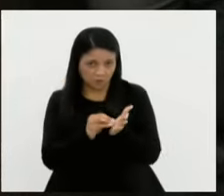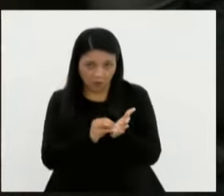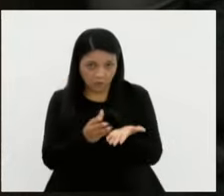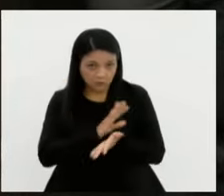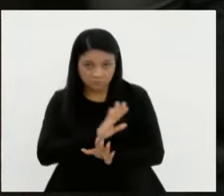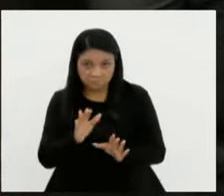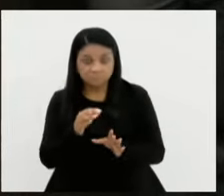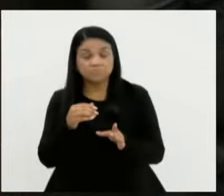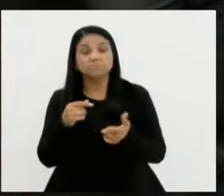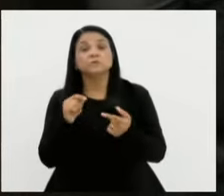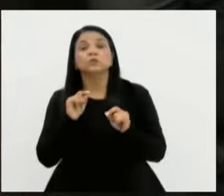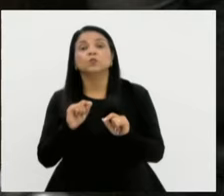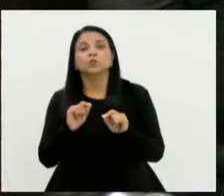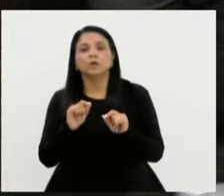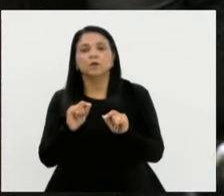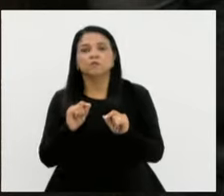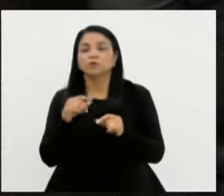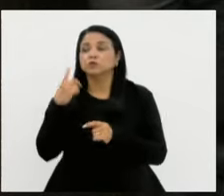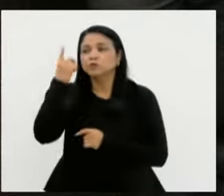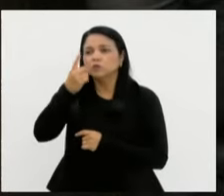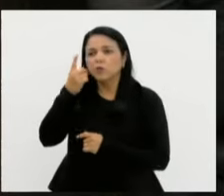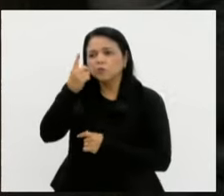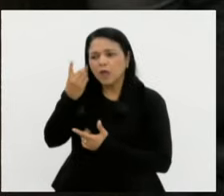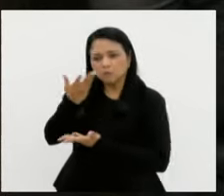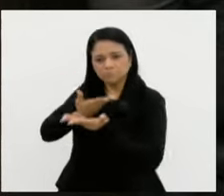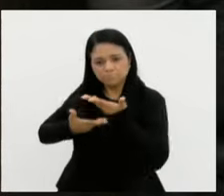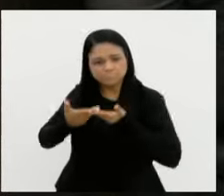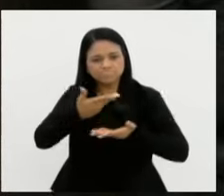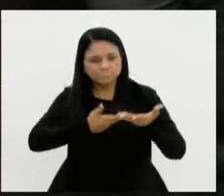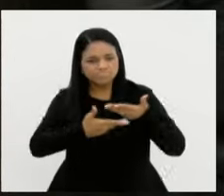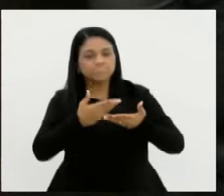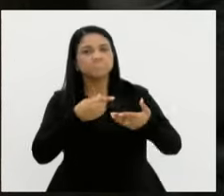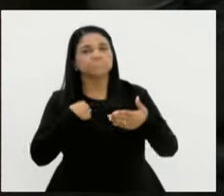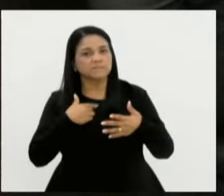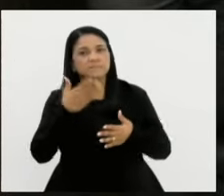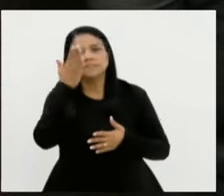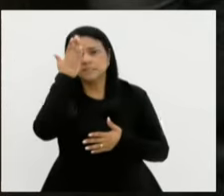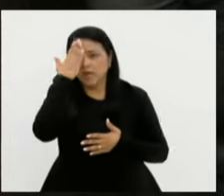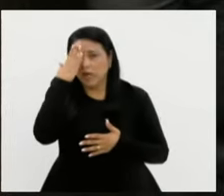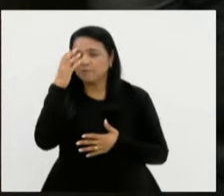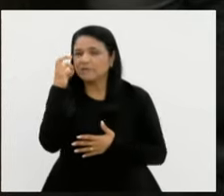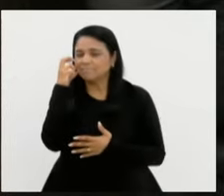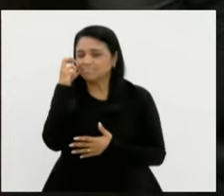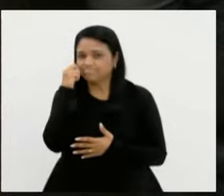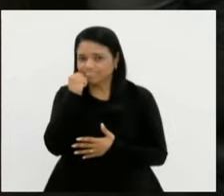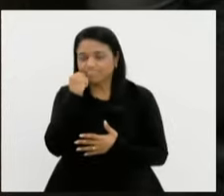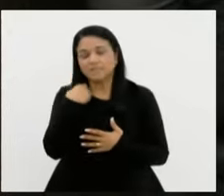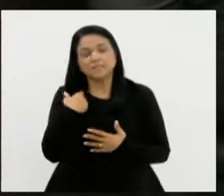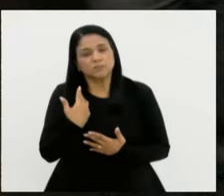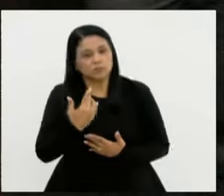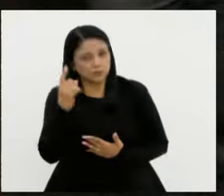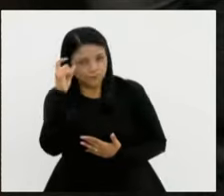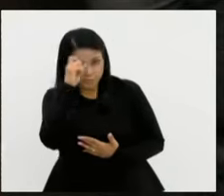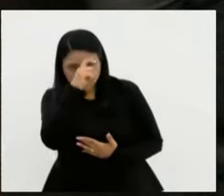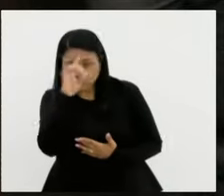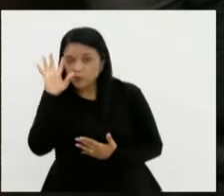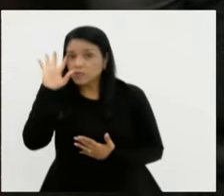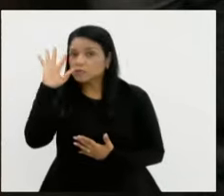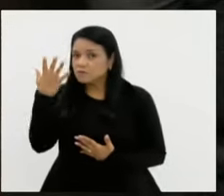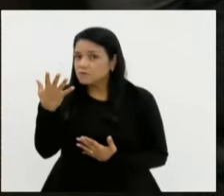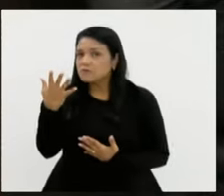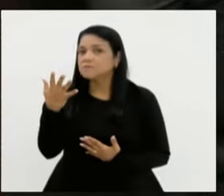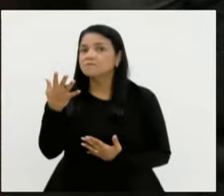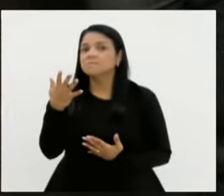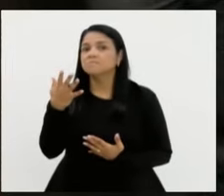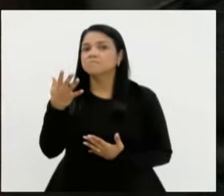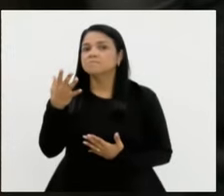um clima entre os deputados de que a situação é muito constrangedora, muito dolorosa, e que não cabe ninguém